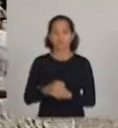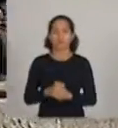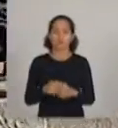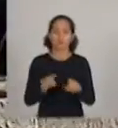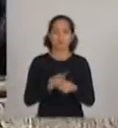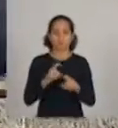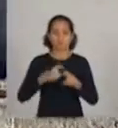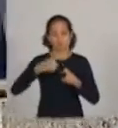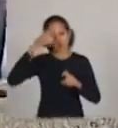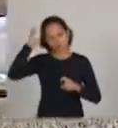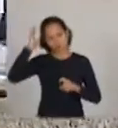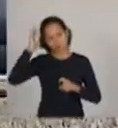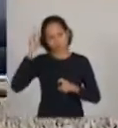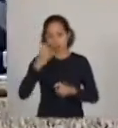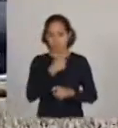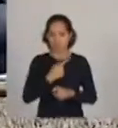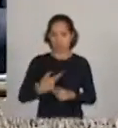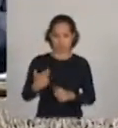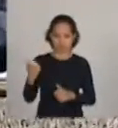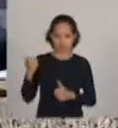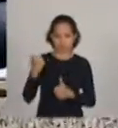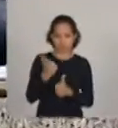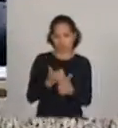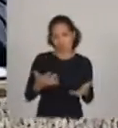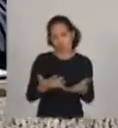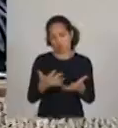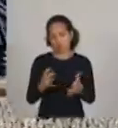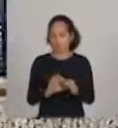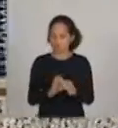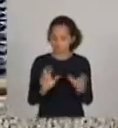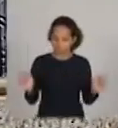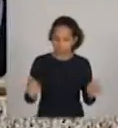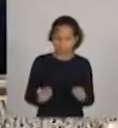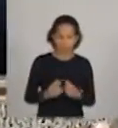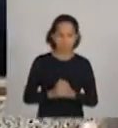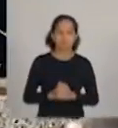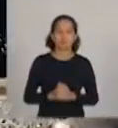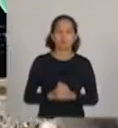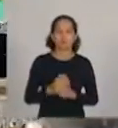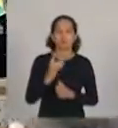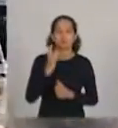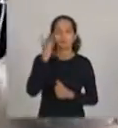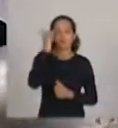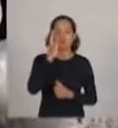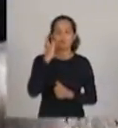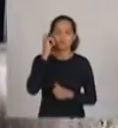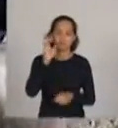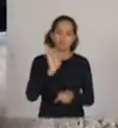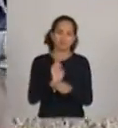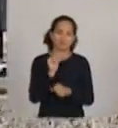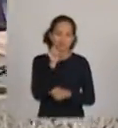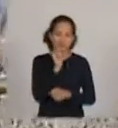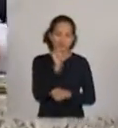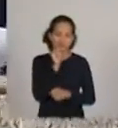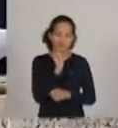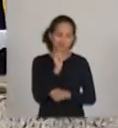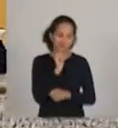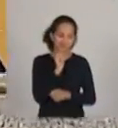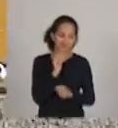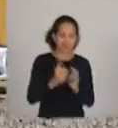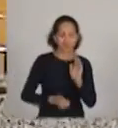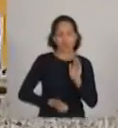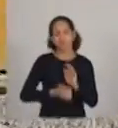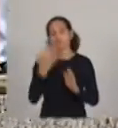Doutor Hércules, que está presidindo a sessão, abriu esse espaço para a gente fazer essa entrega. Deputada estadual de vários